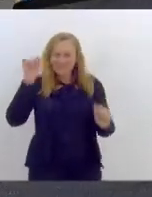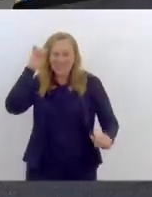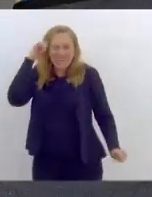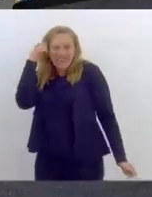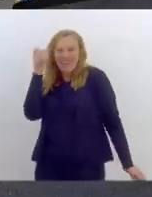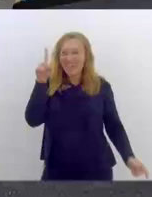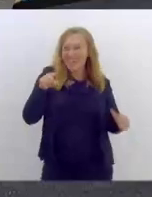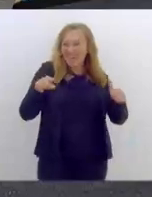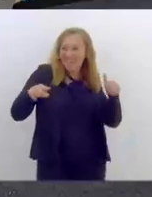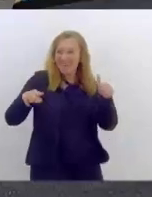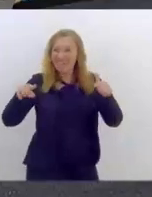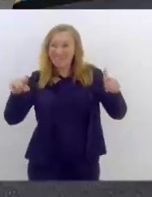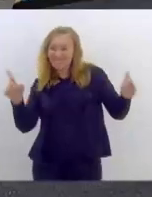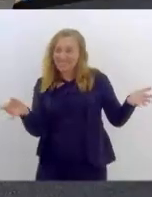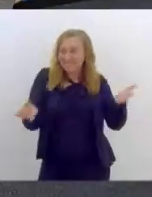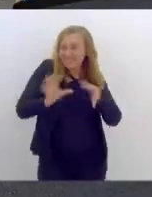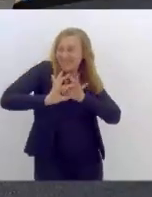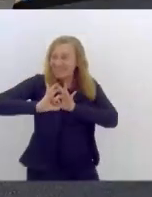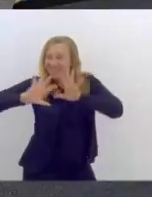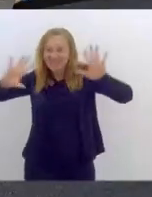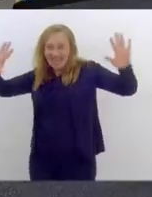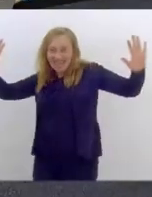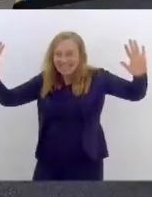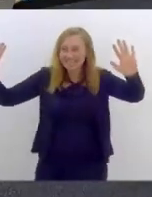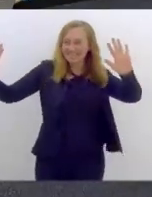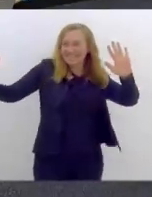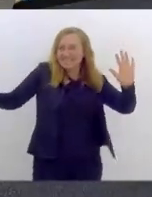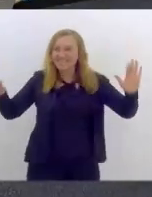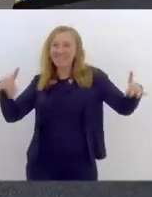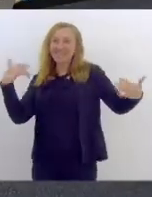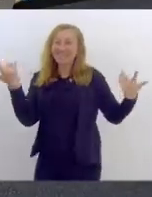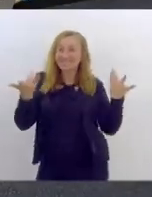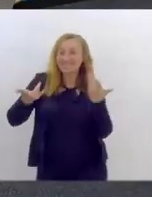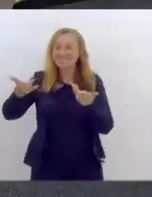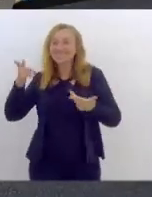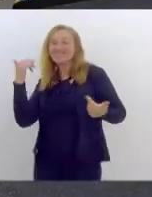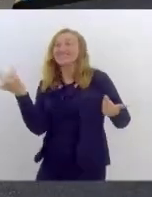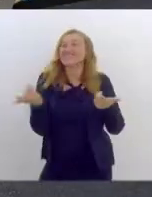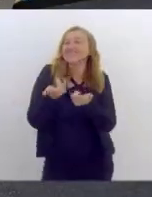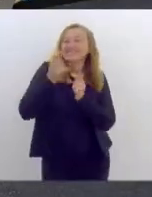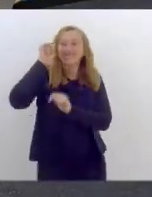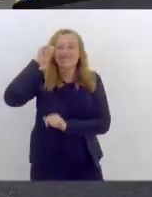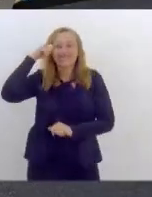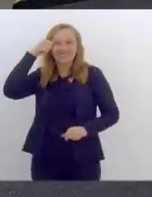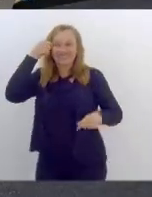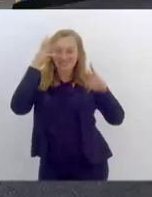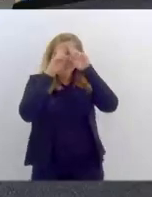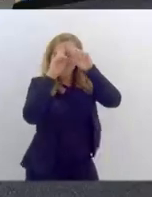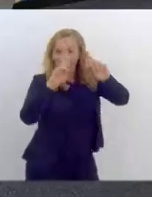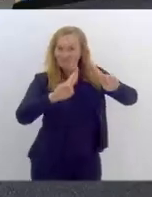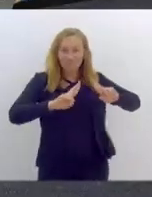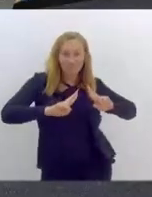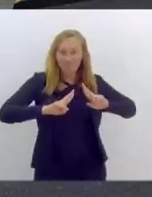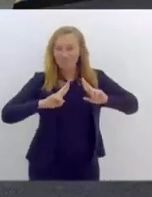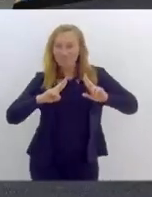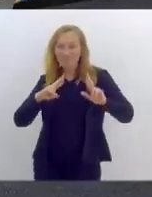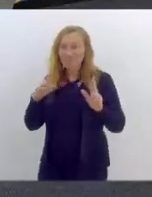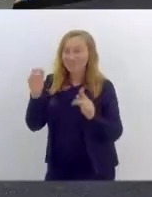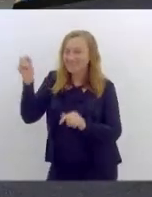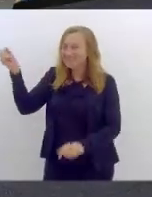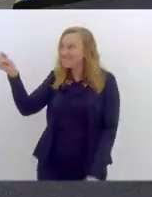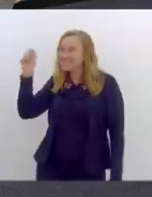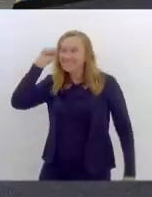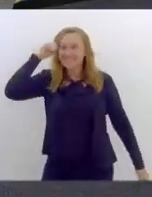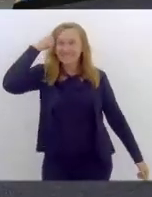Negro é a raiz da liberdade. Negro é uma cor de respeito. Negro é